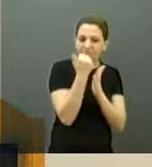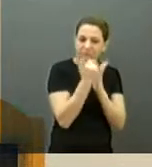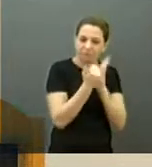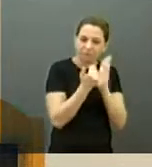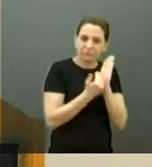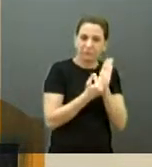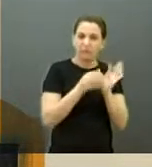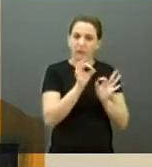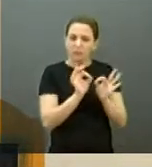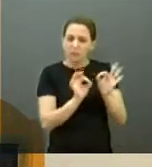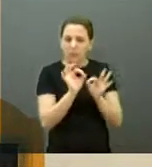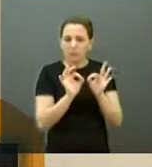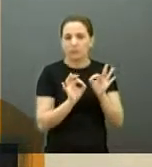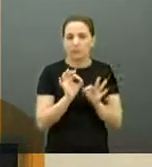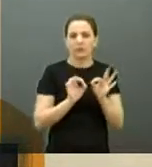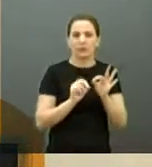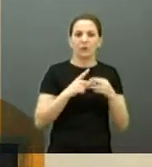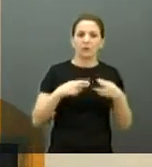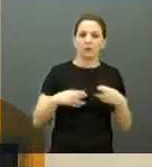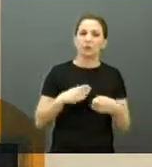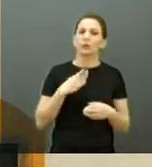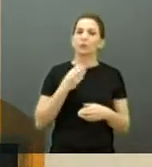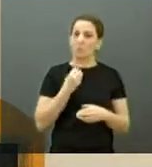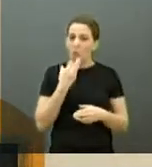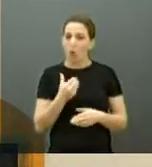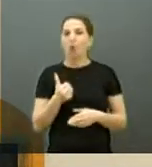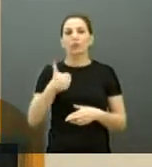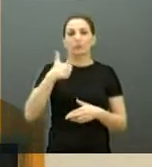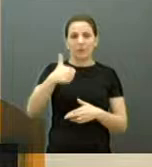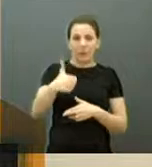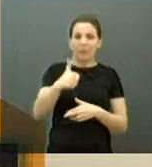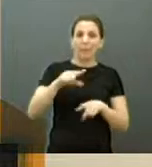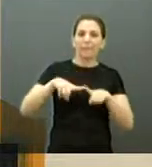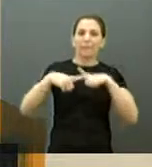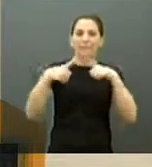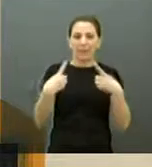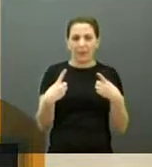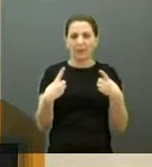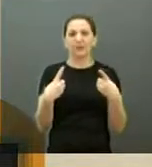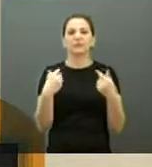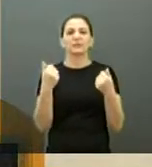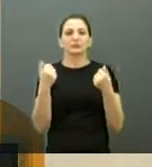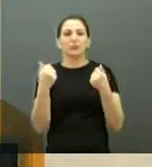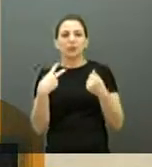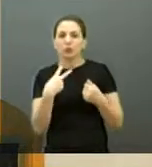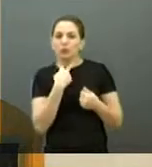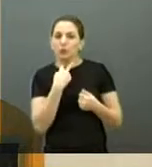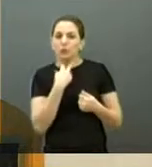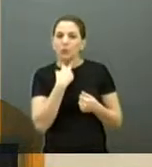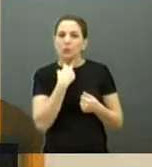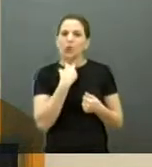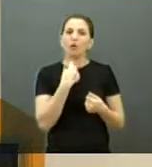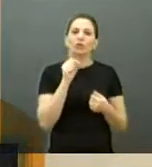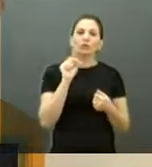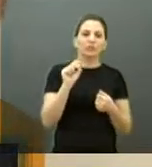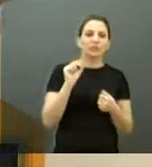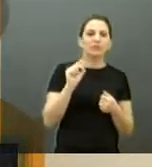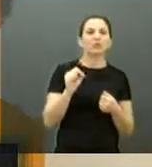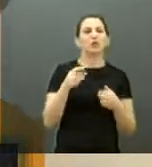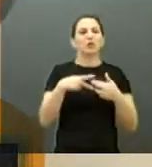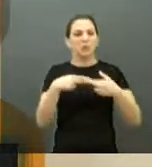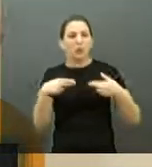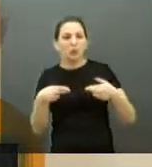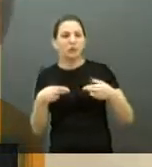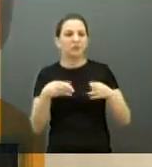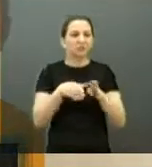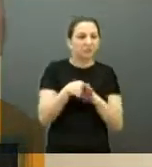controlar de alguma forma, ótimo, positivo, mas não pode ser um subterfúgio ou uma artimanha para poder dizer, tá vendo, eles